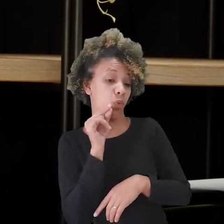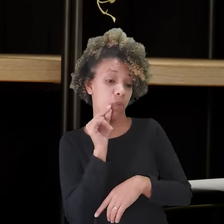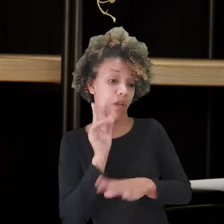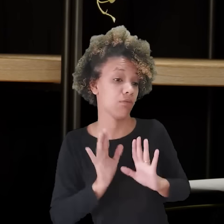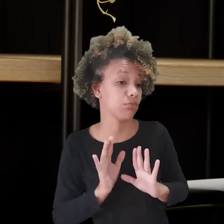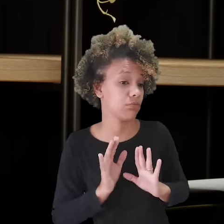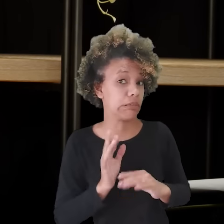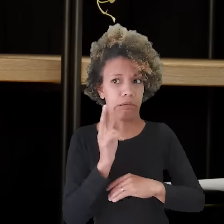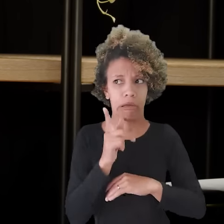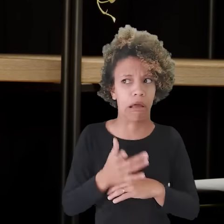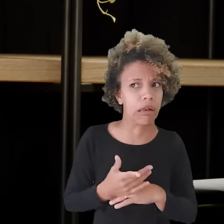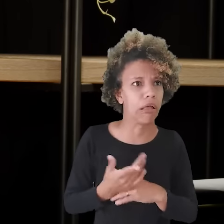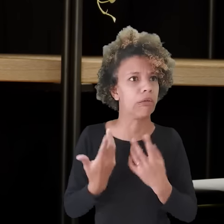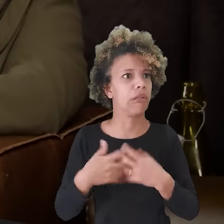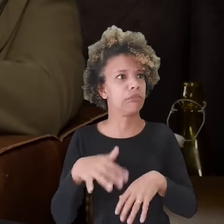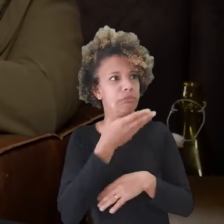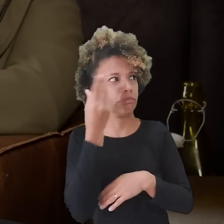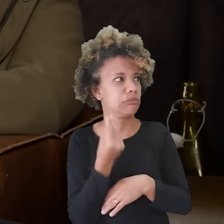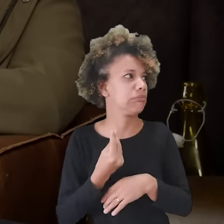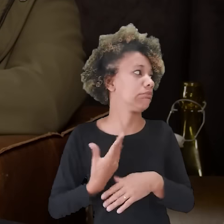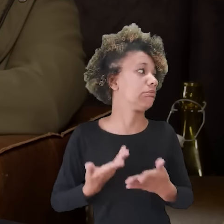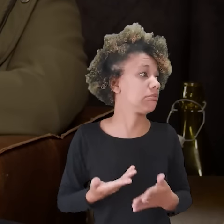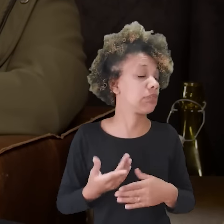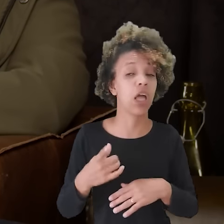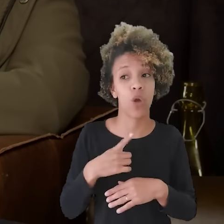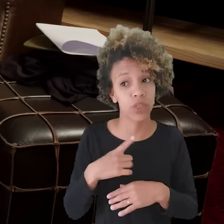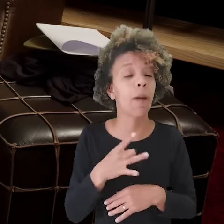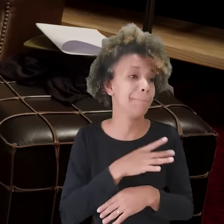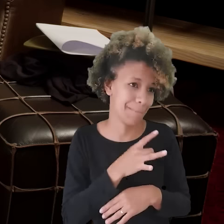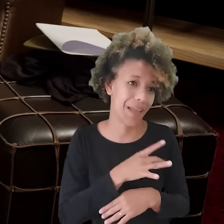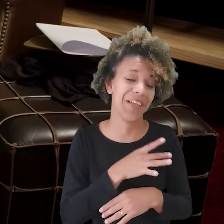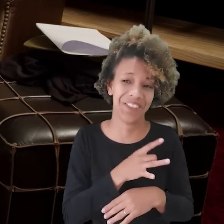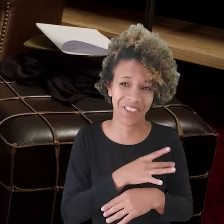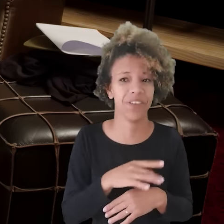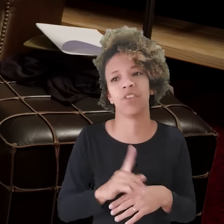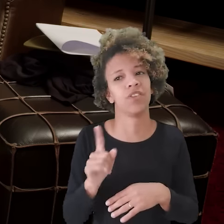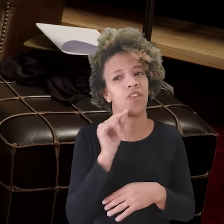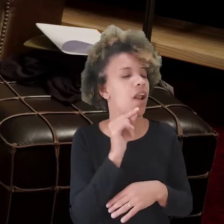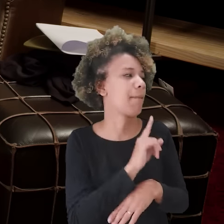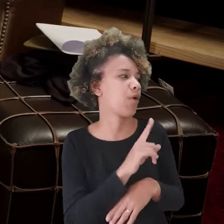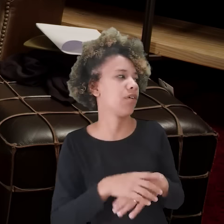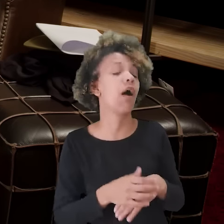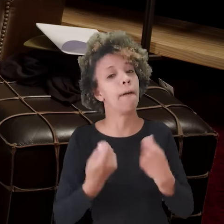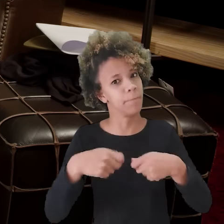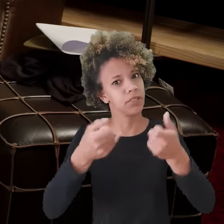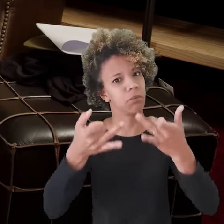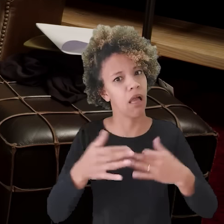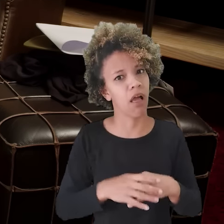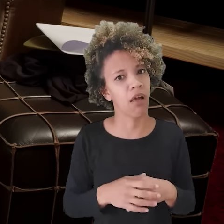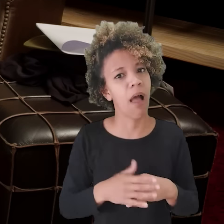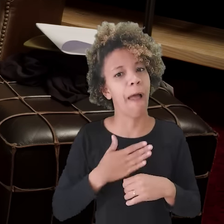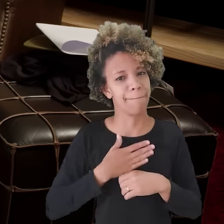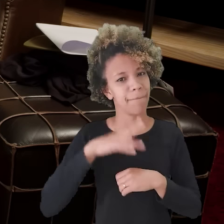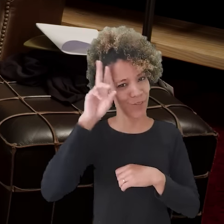medo de fumar maconha que eu falei naquele tempo eu não vi esse medo não era maconha eu preciso falar